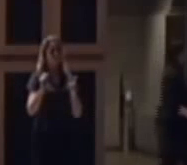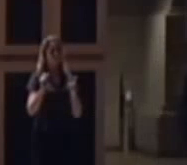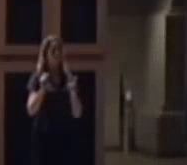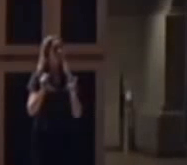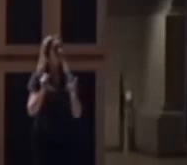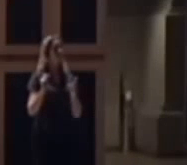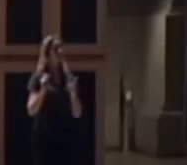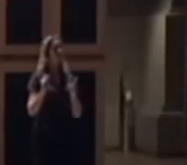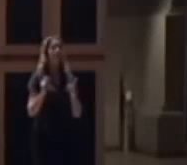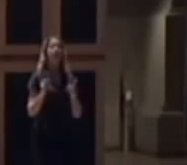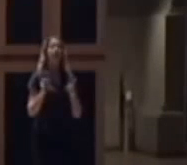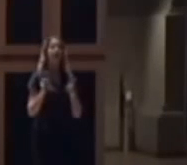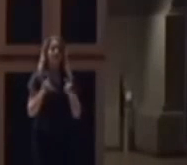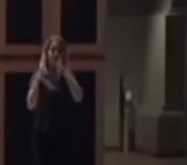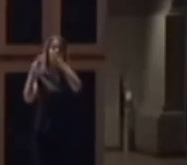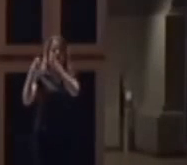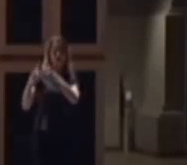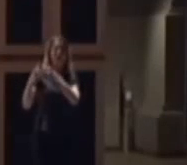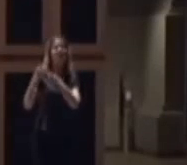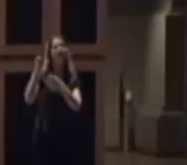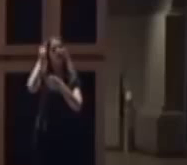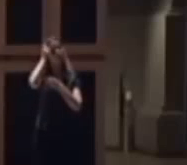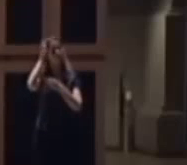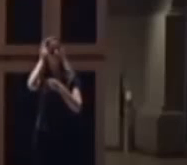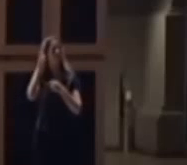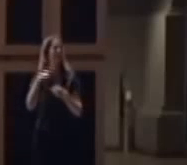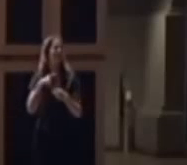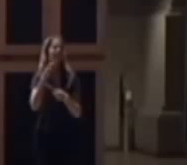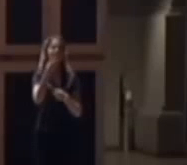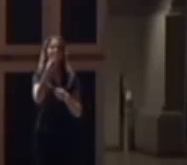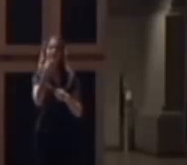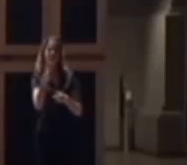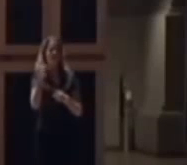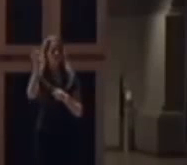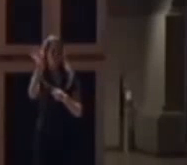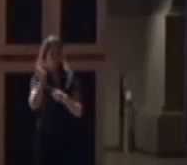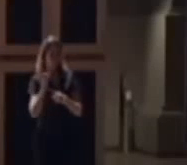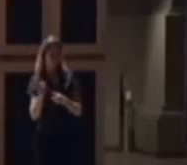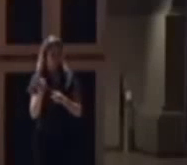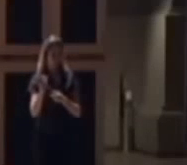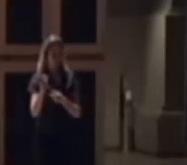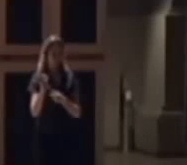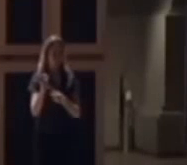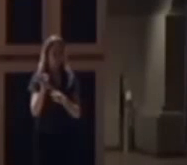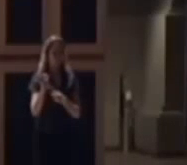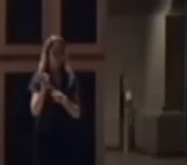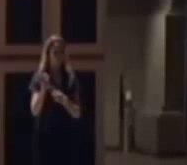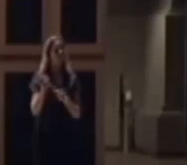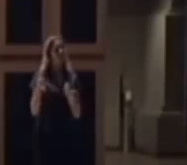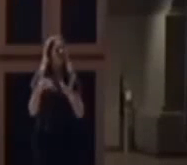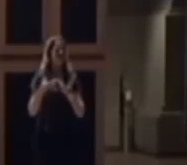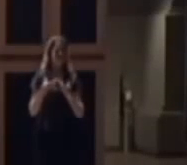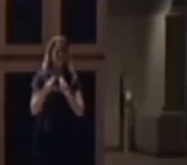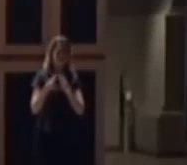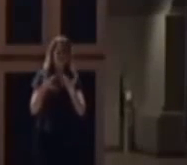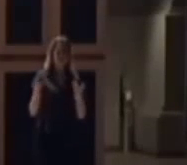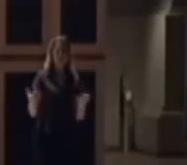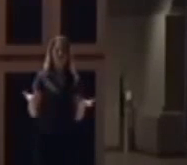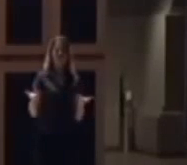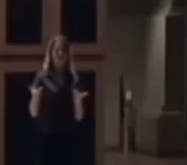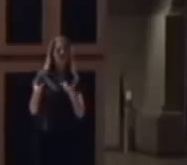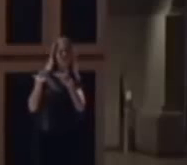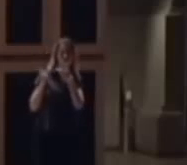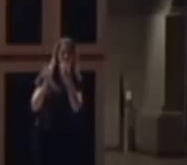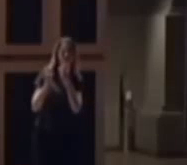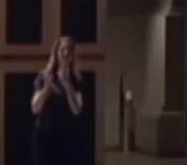de, na área de cultura, que representa 16% das entidades qualificadas. E aí, então, muito, uma oferta que